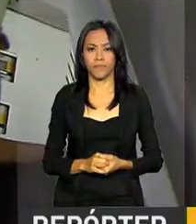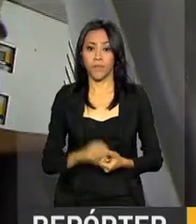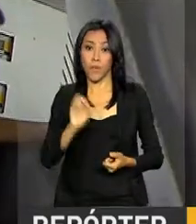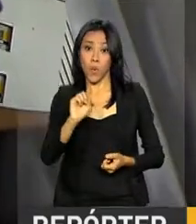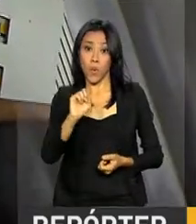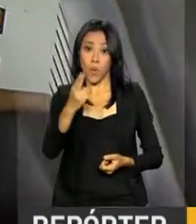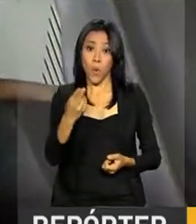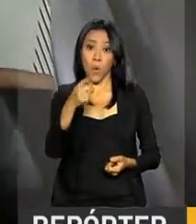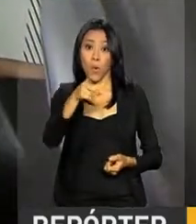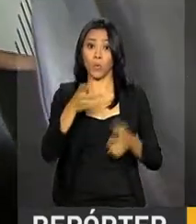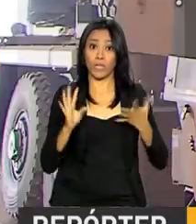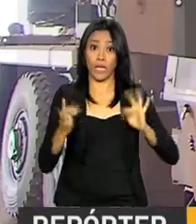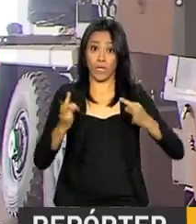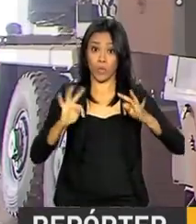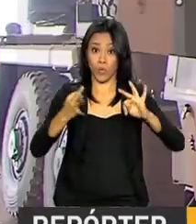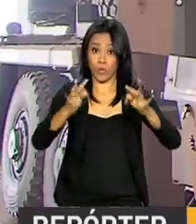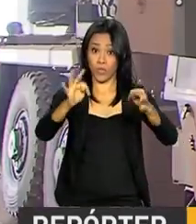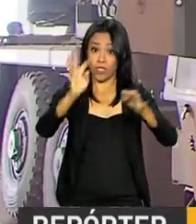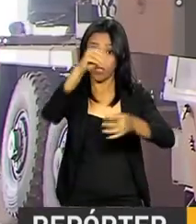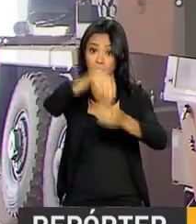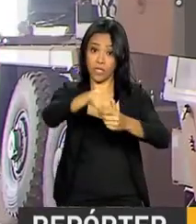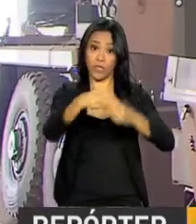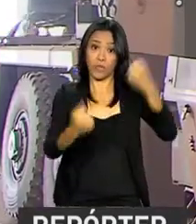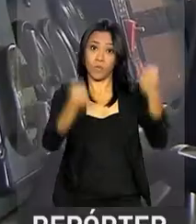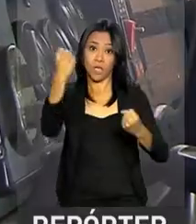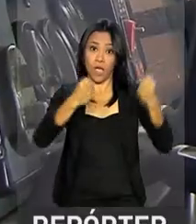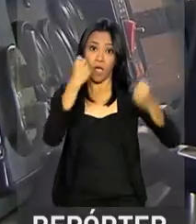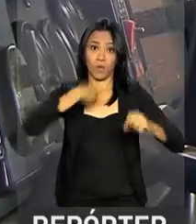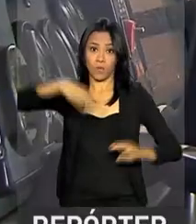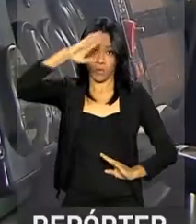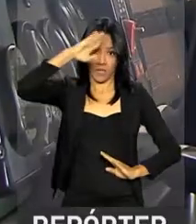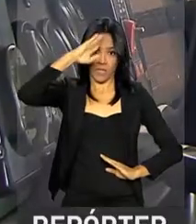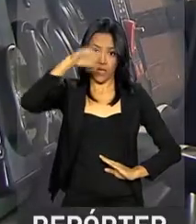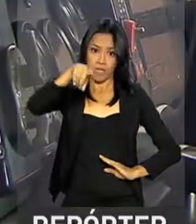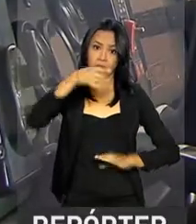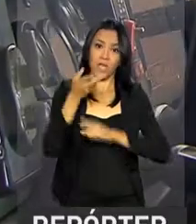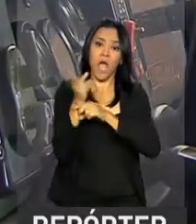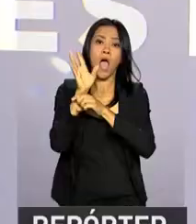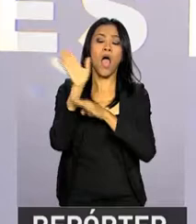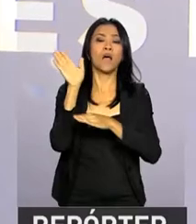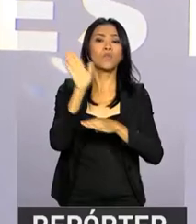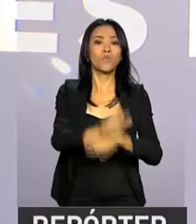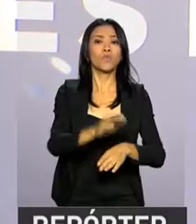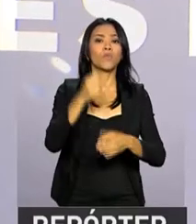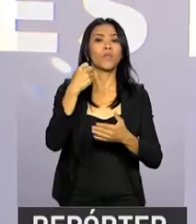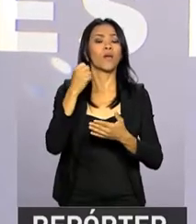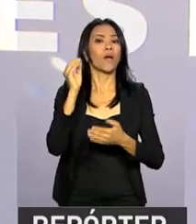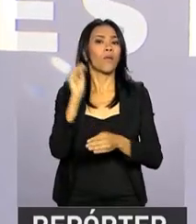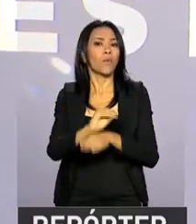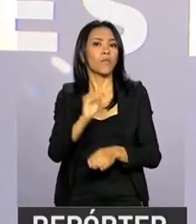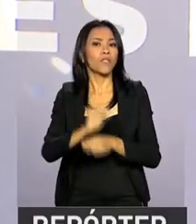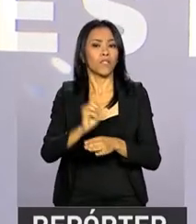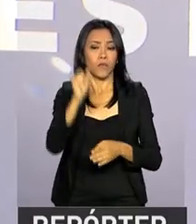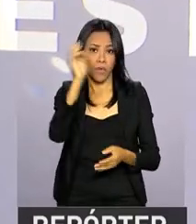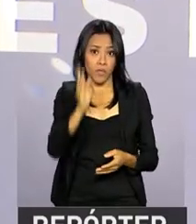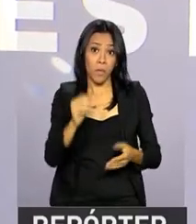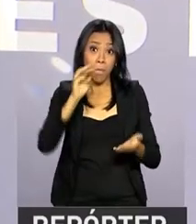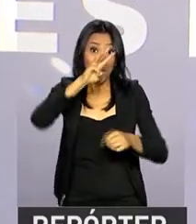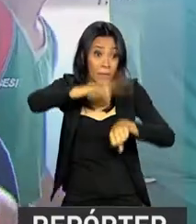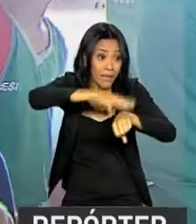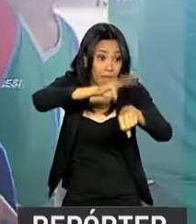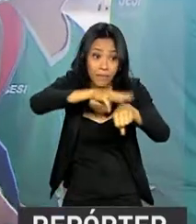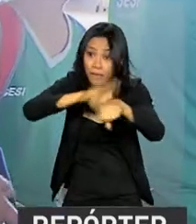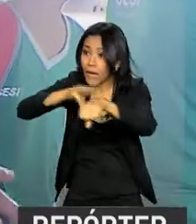ou na tecnologia por trás dos veículos do exército que ajudam a proteger o país, a matemática está em